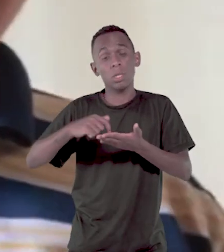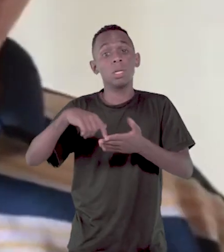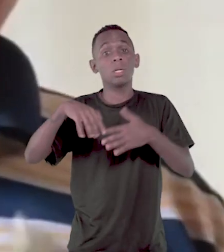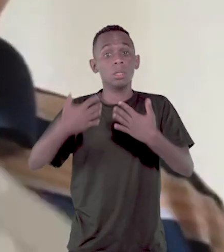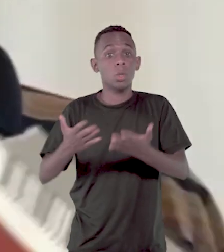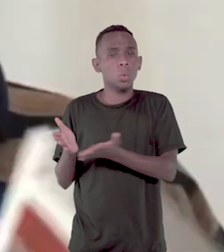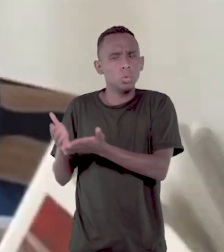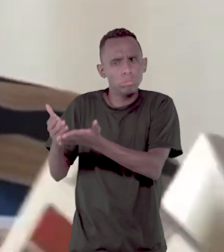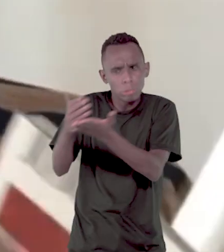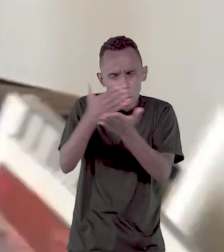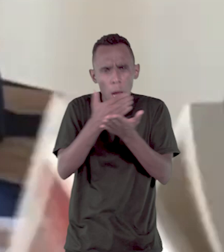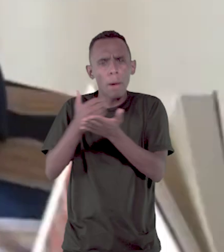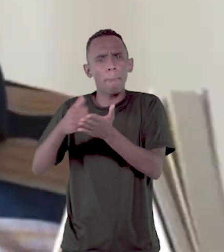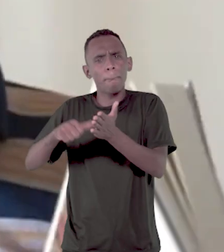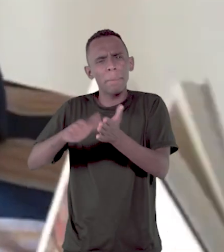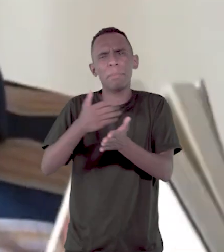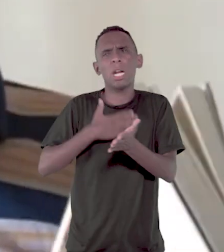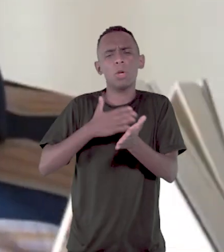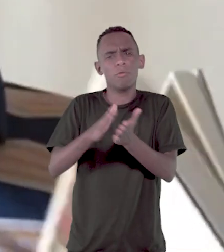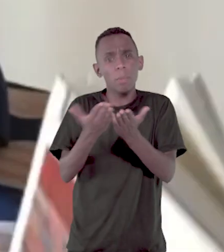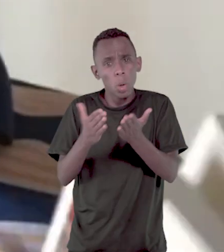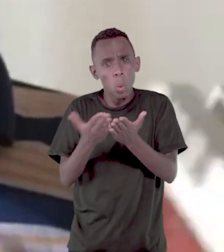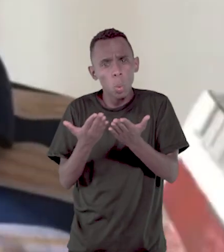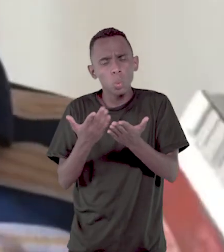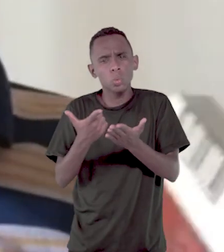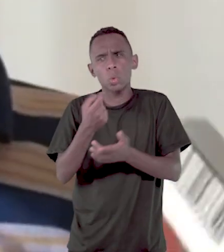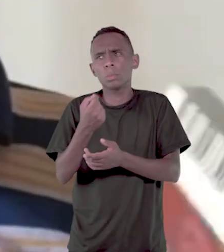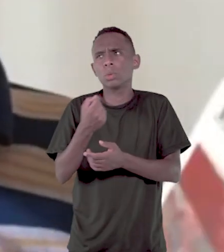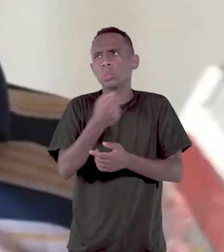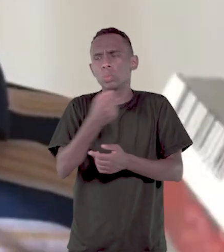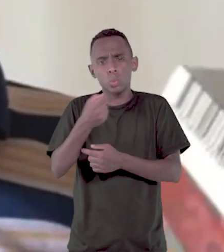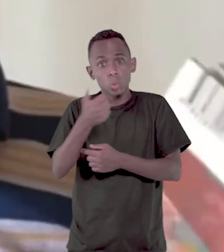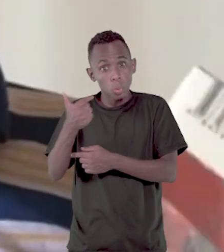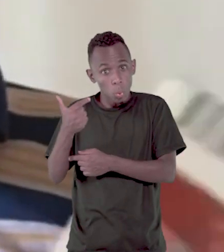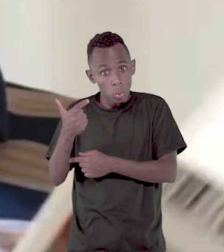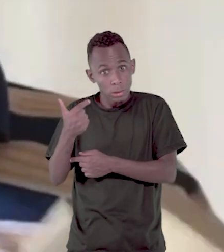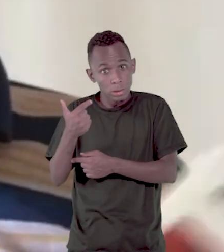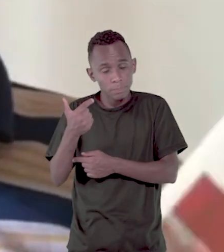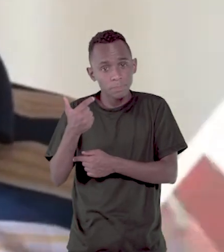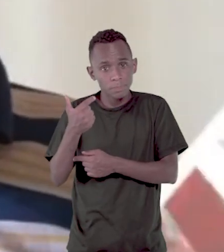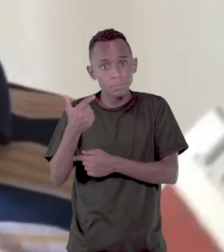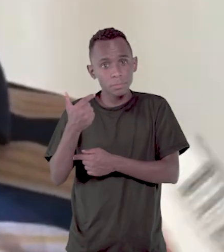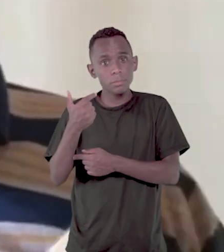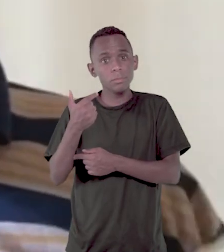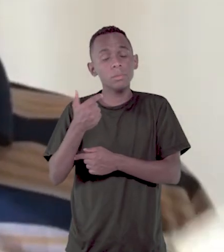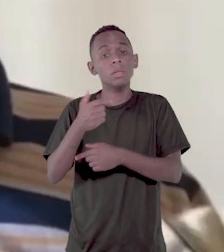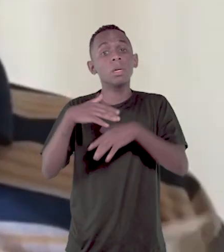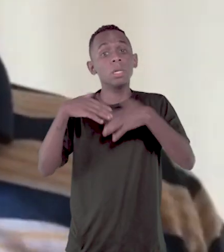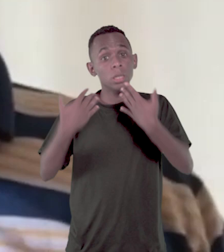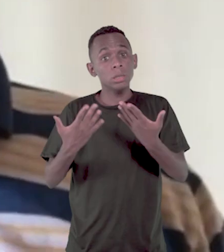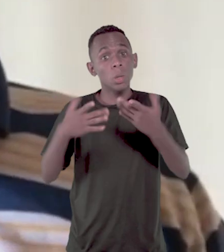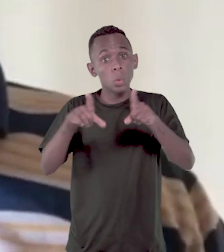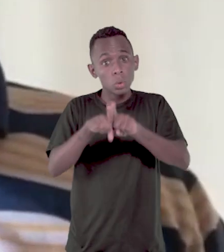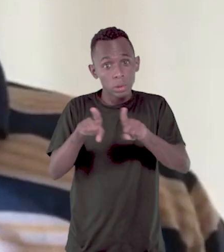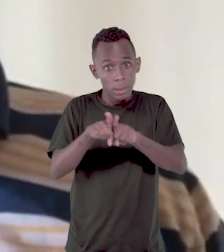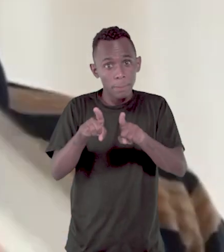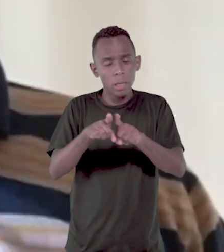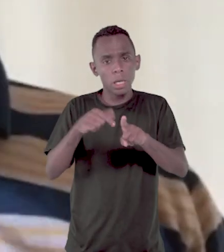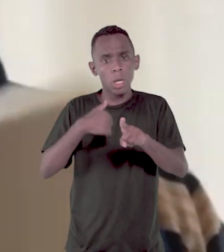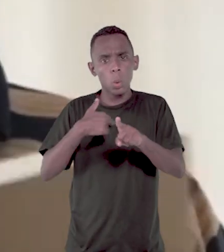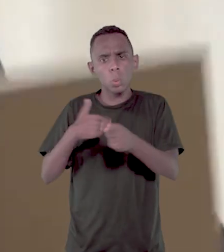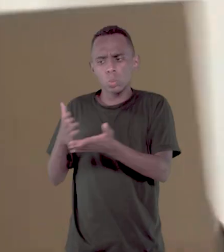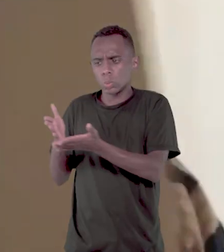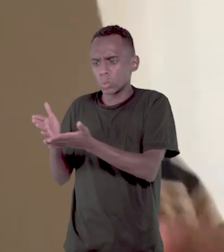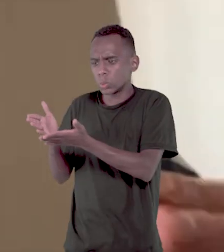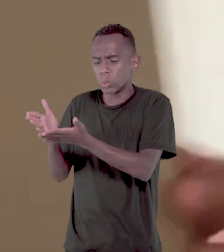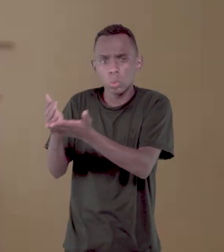esparsas, peguei poemas do meu primeiro livro, que é de 2002, As Máscaras Singulares, e aí